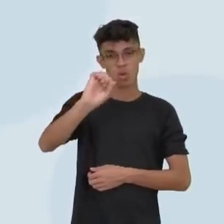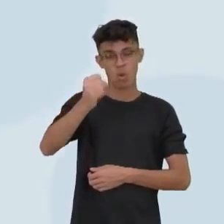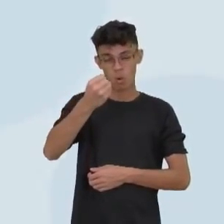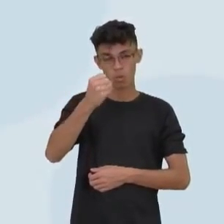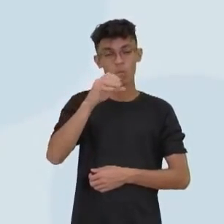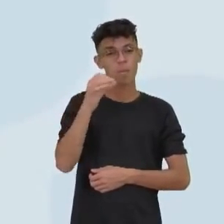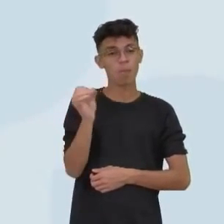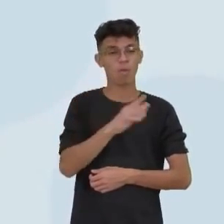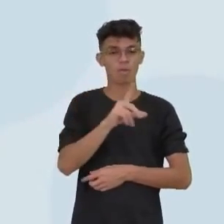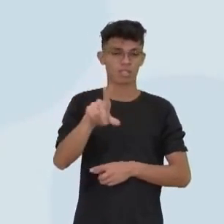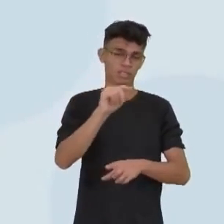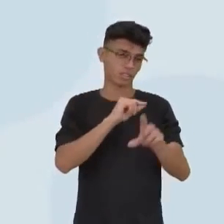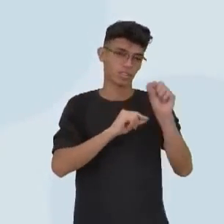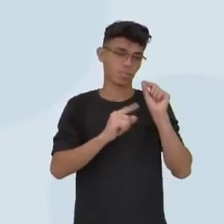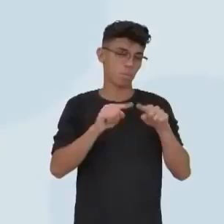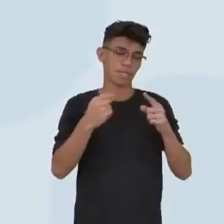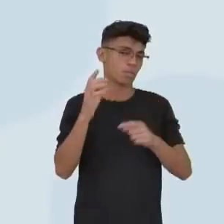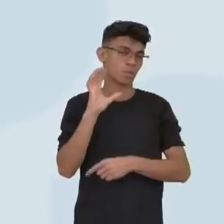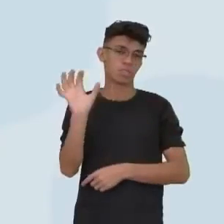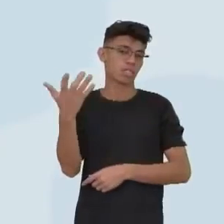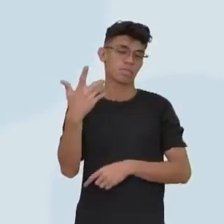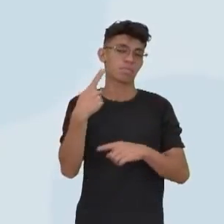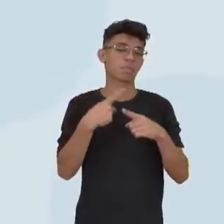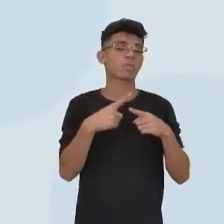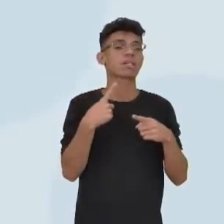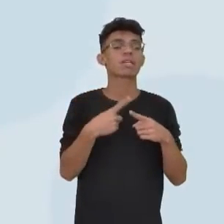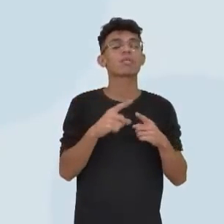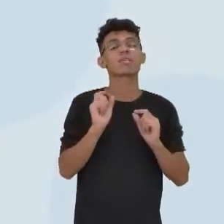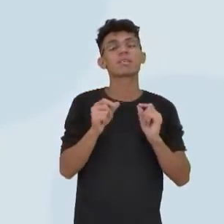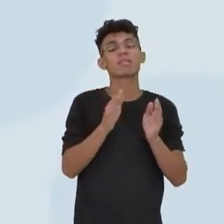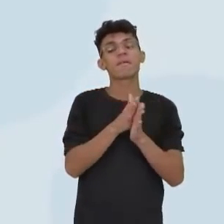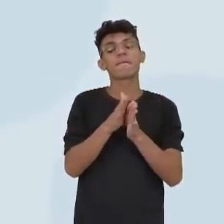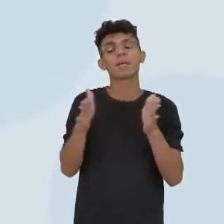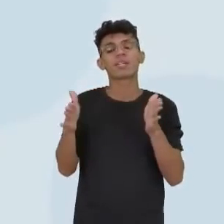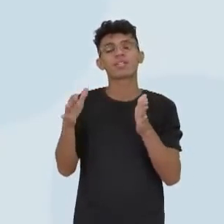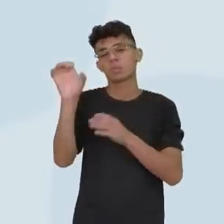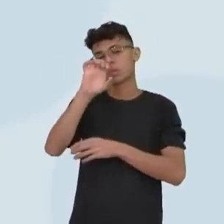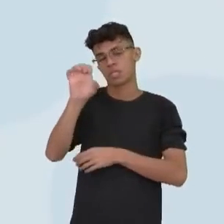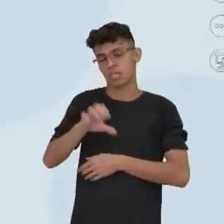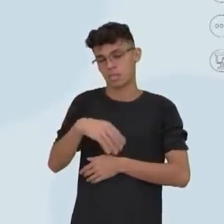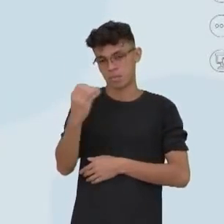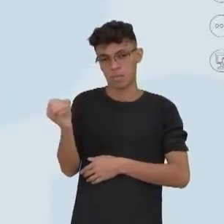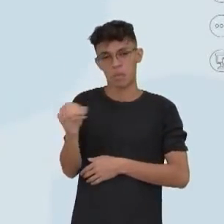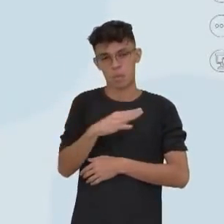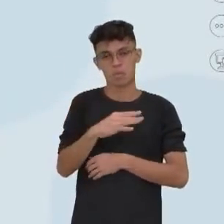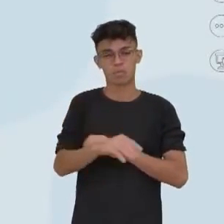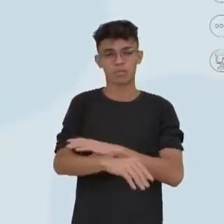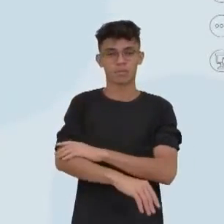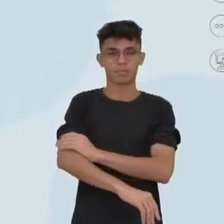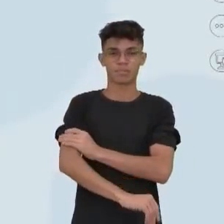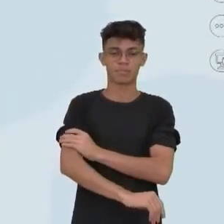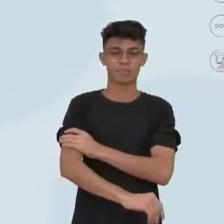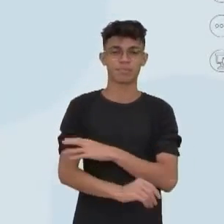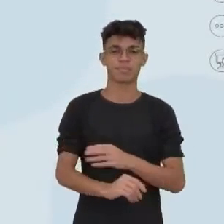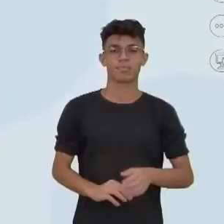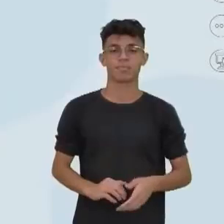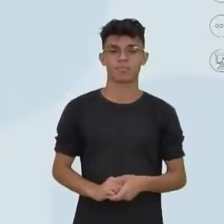eleições, mas elas não ocorrem porque vai entrar aí a fase do Estado Novo.